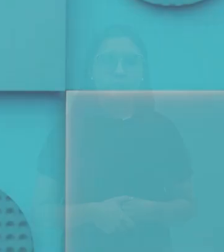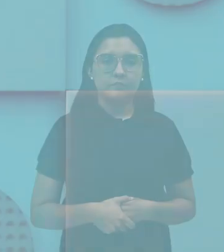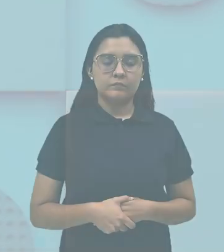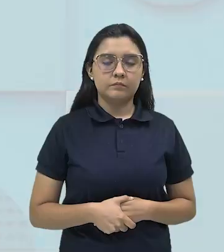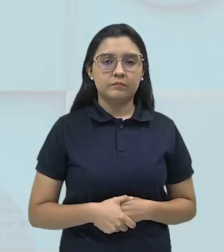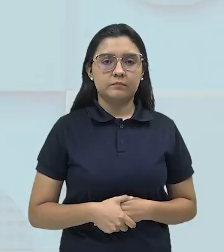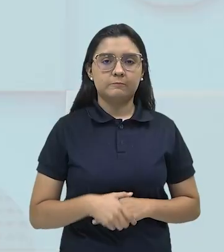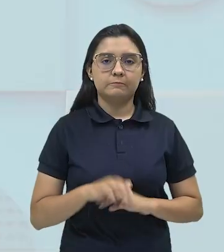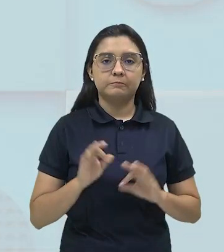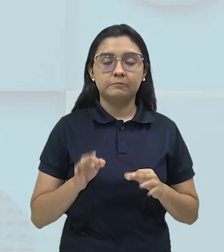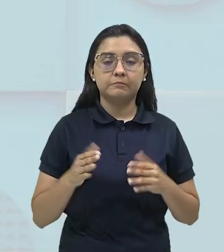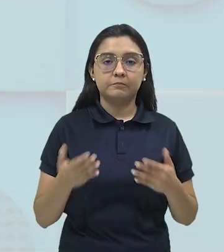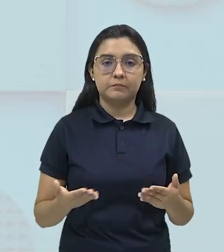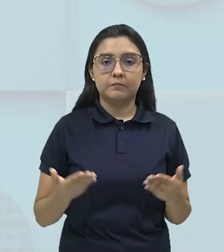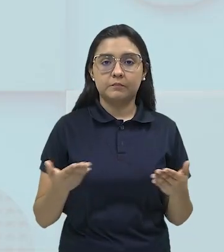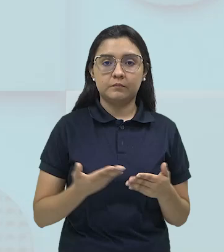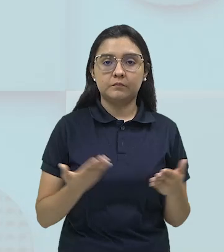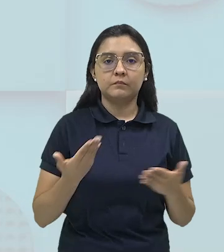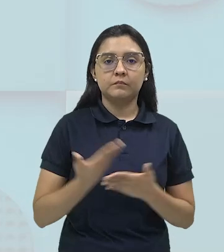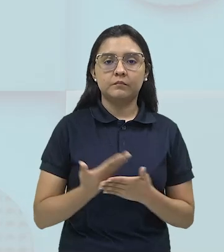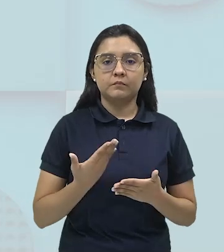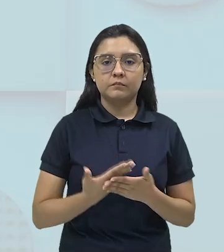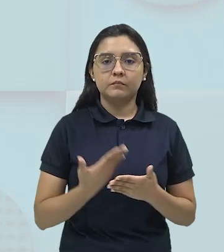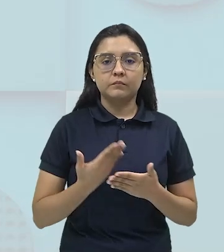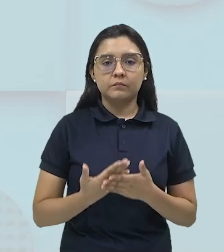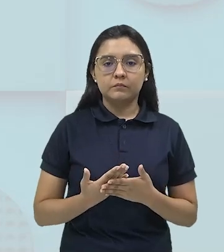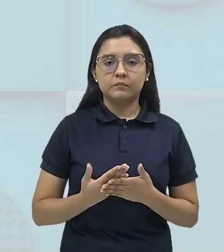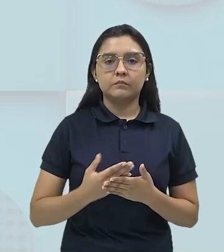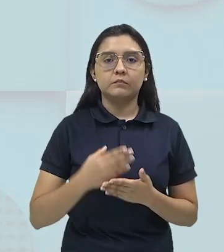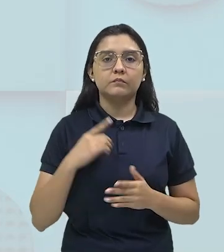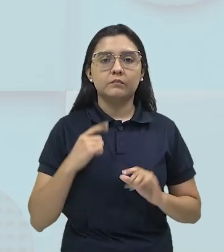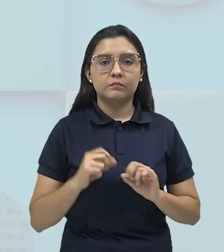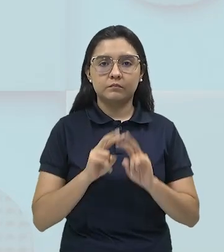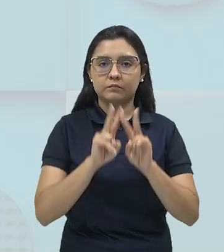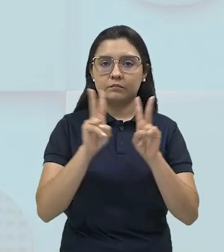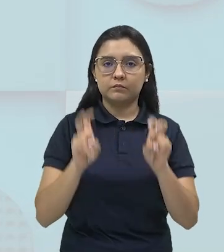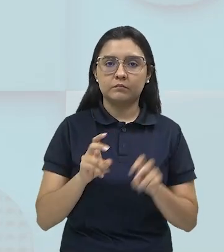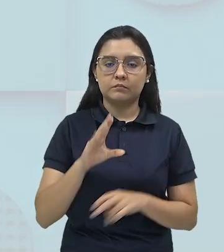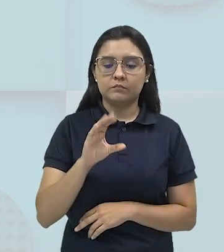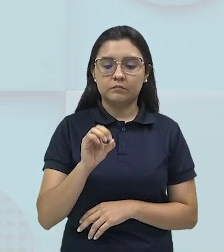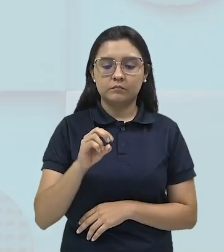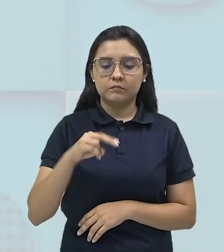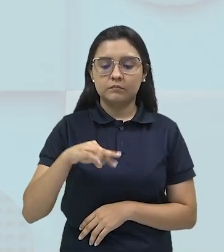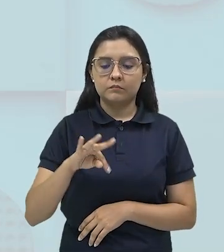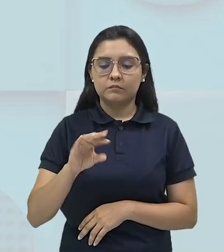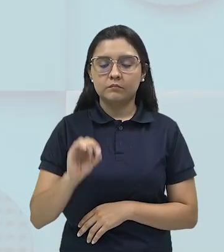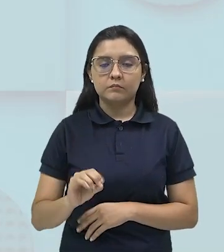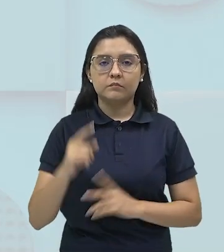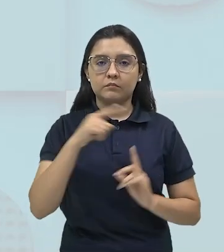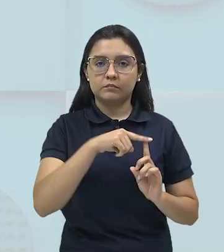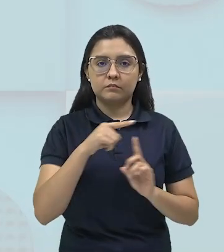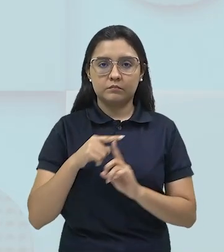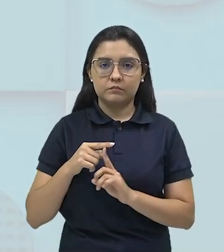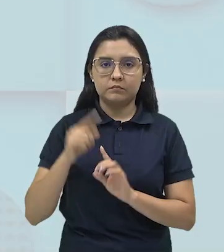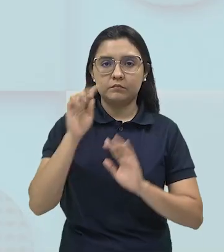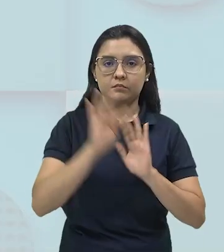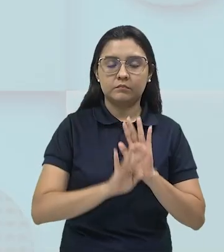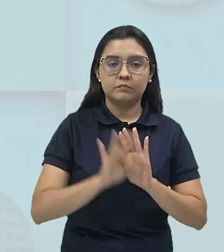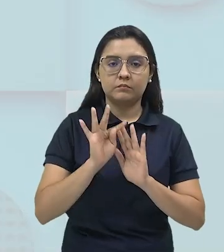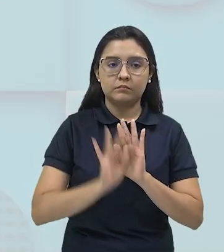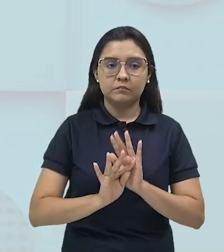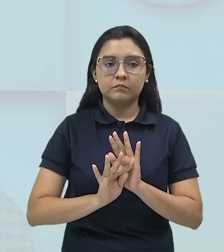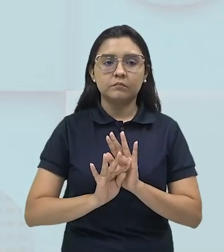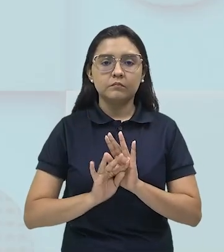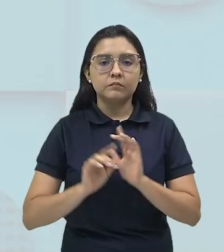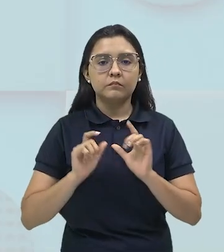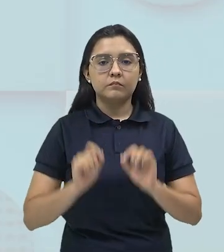Muito bem, turmas, hoje nós vamos estudar sobre o conto, que é um tipo textual narrativo, que ele